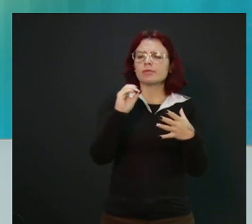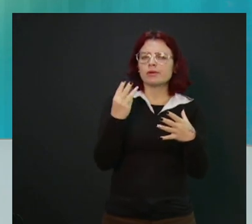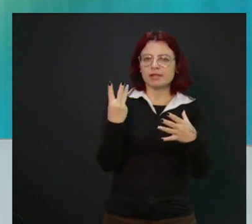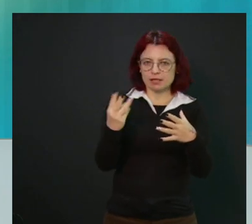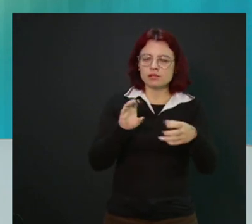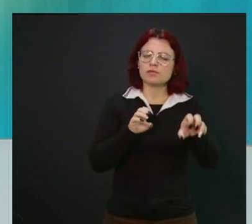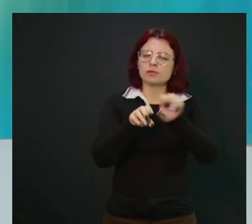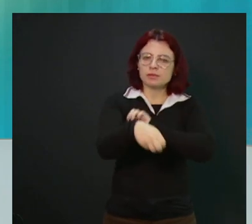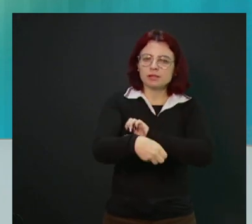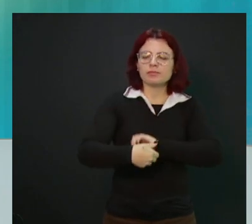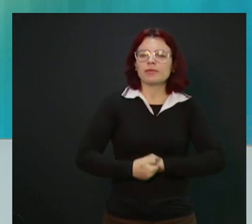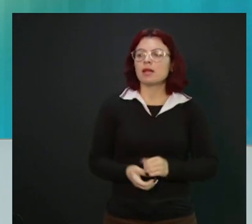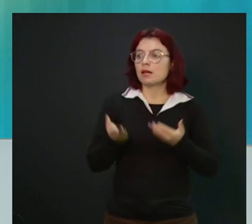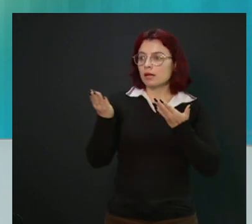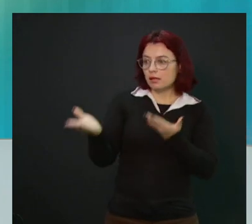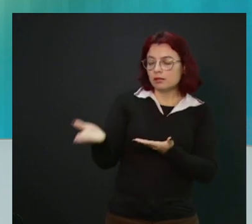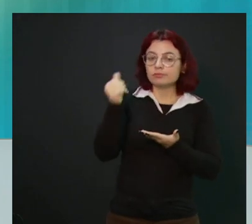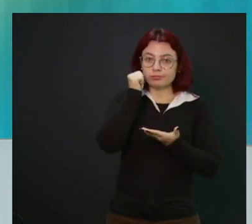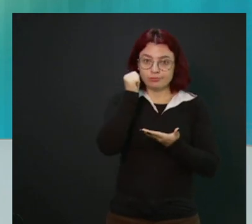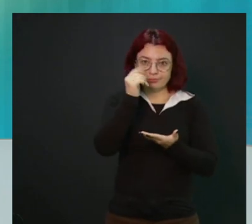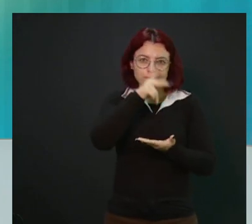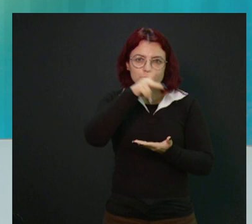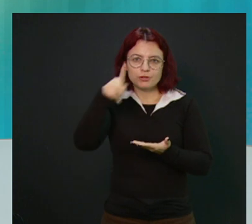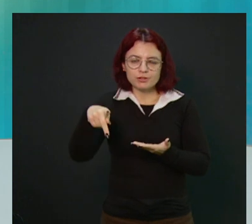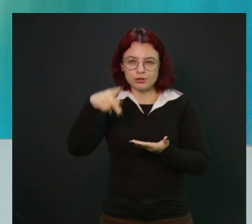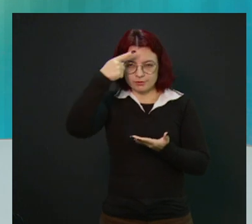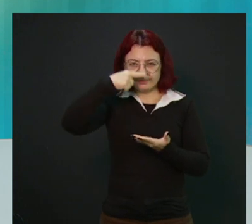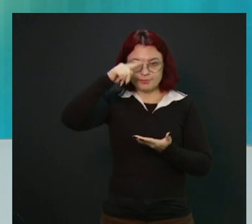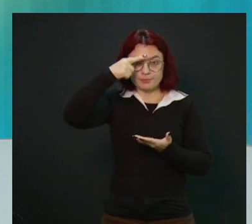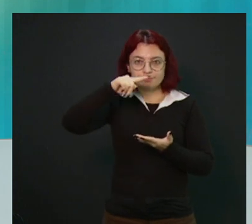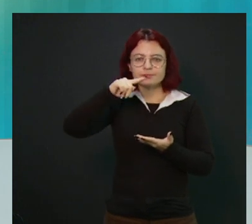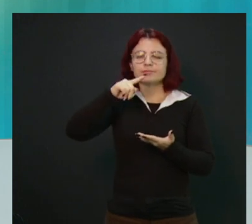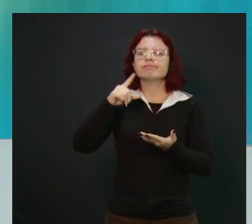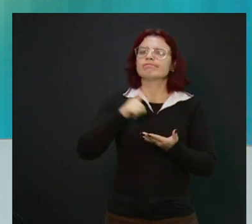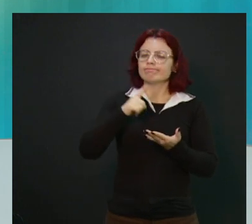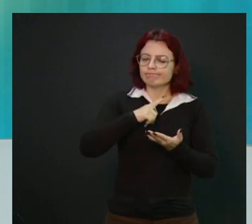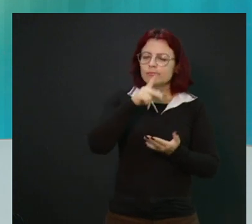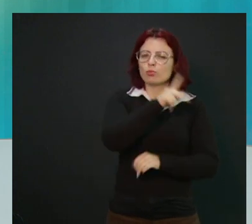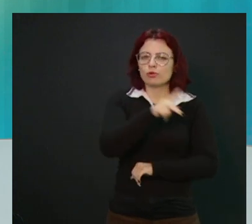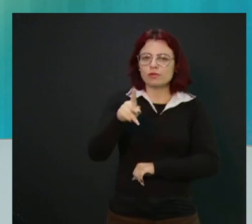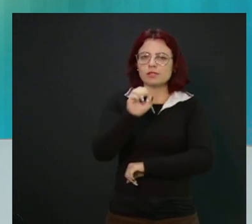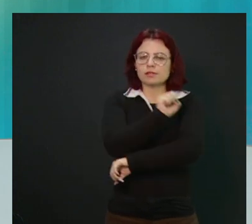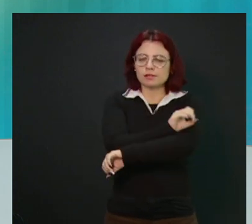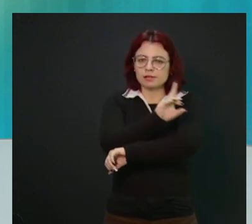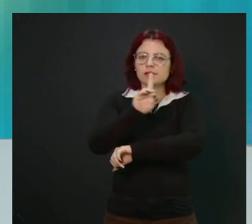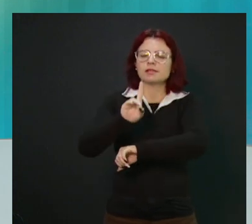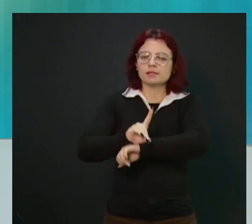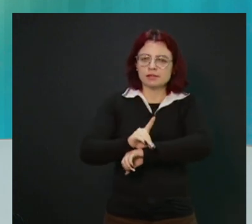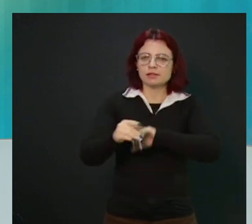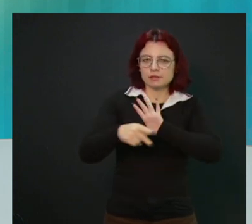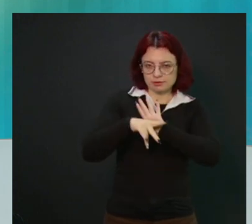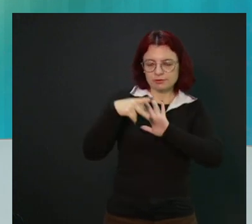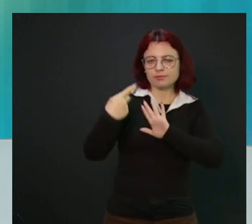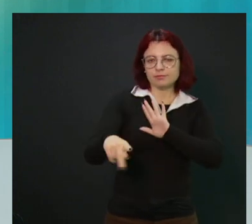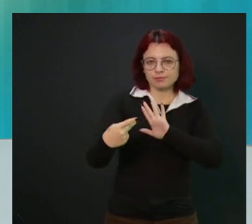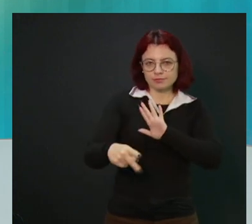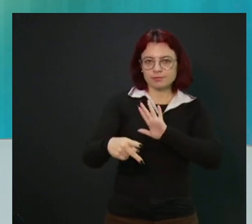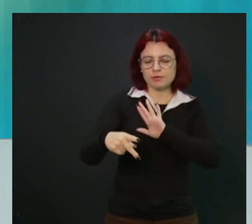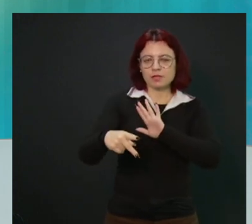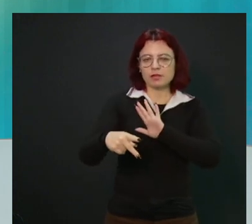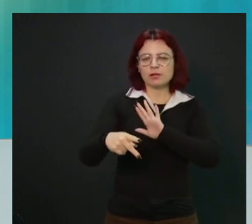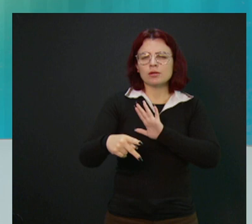A professora Carolina, ela é professora da Secretaria do Estado de Educação do Paraná, do